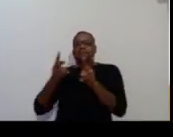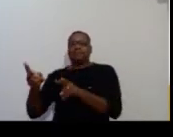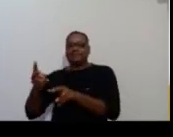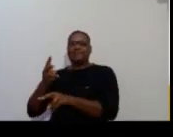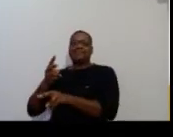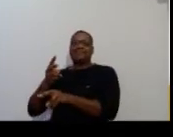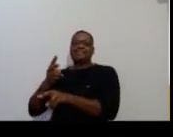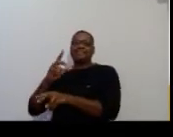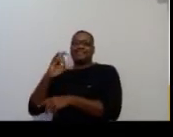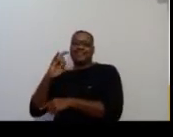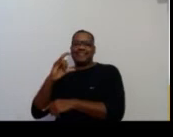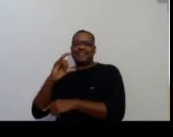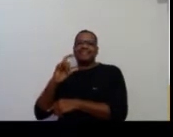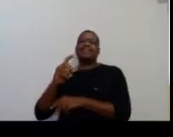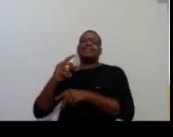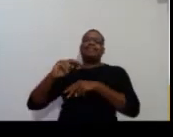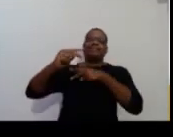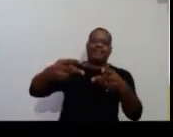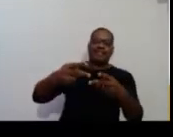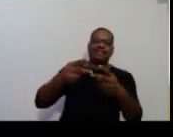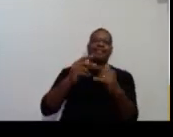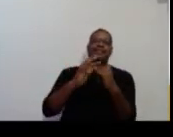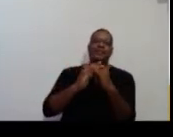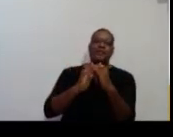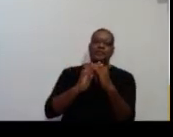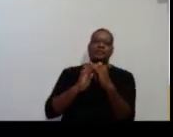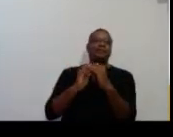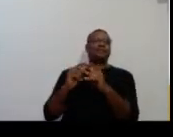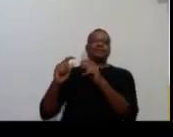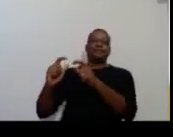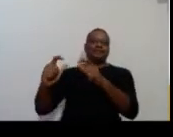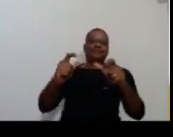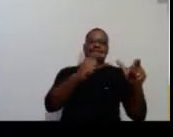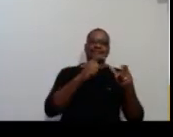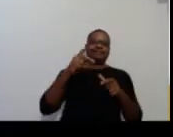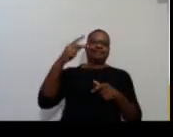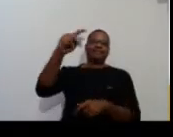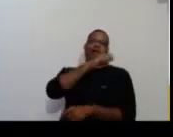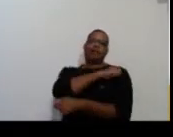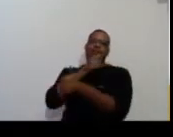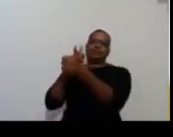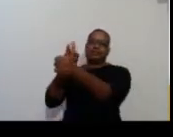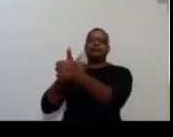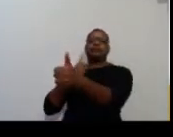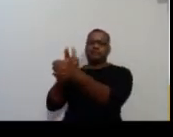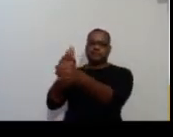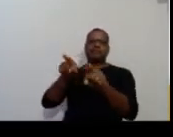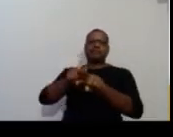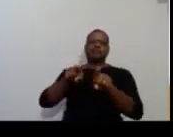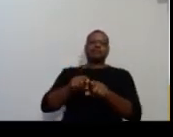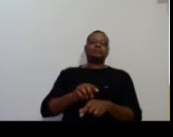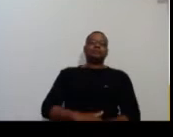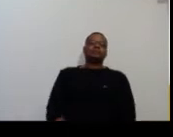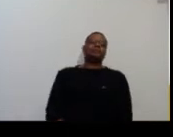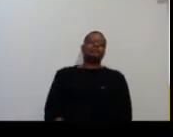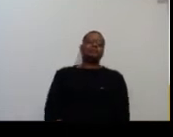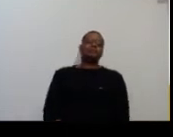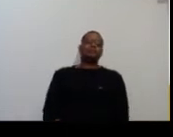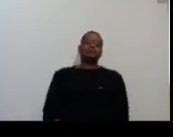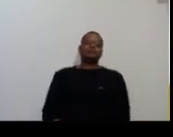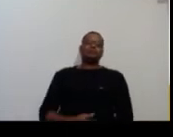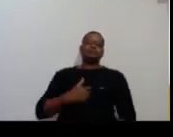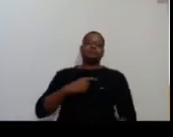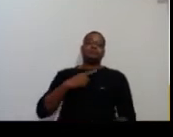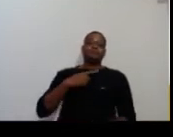então eu estou no YouTube. Por quê? Eu tenho que estar onde meu aluno está. Vamos para o próximo. Estou correndo para a gente não passar do tempo. Estou olhando aqui o